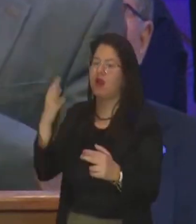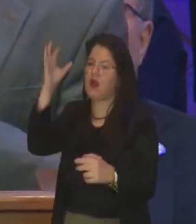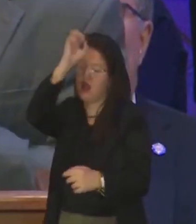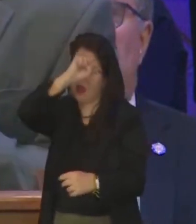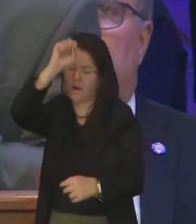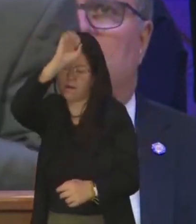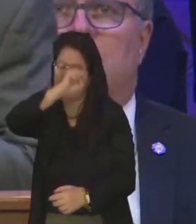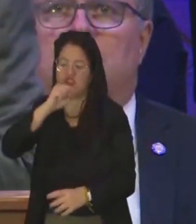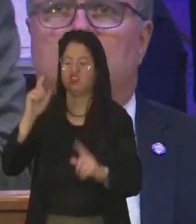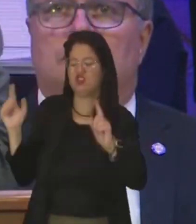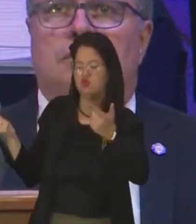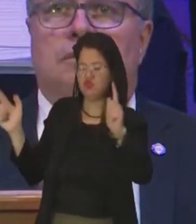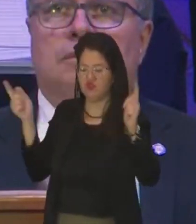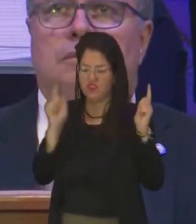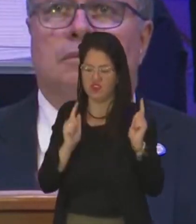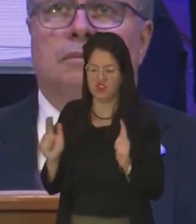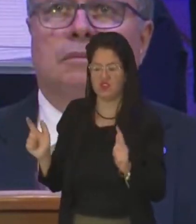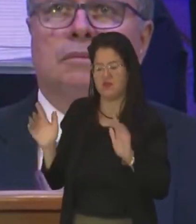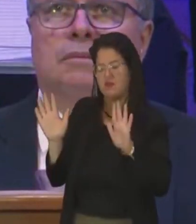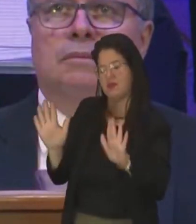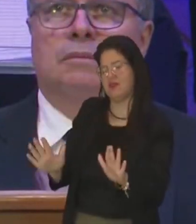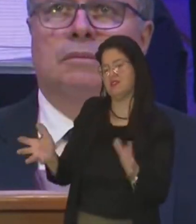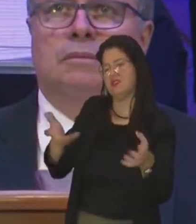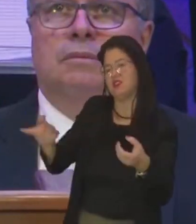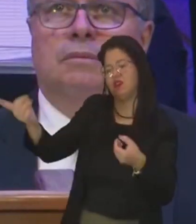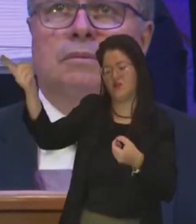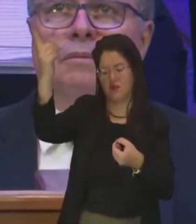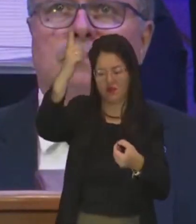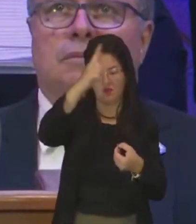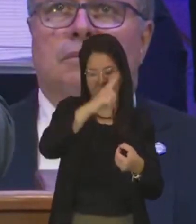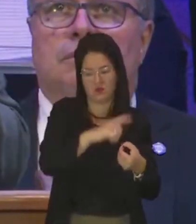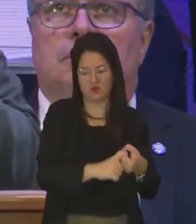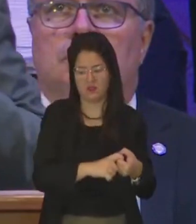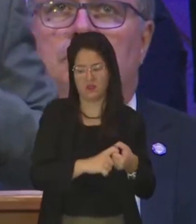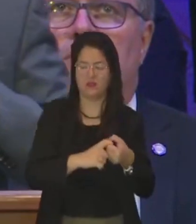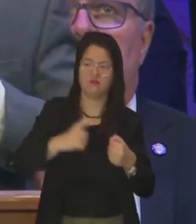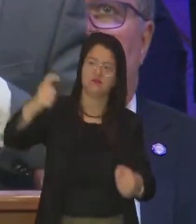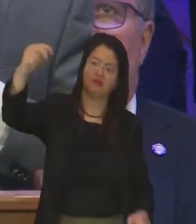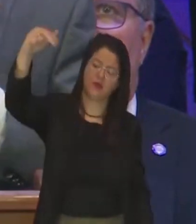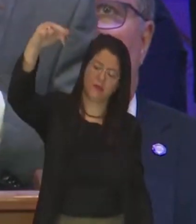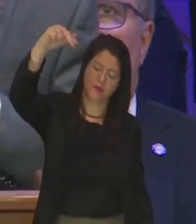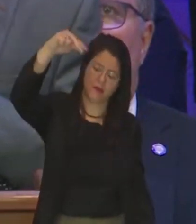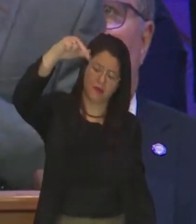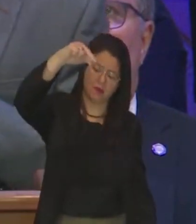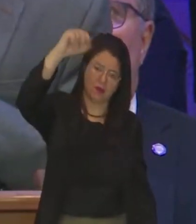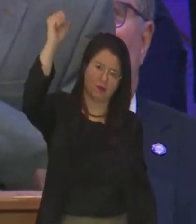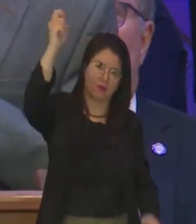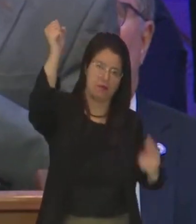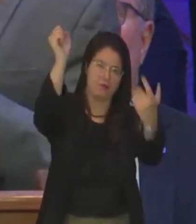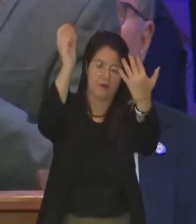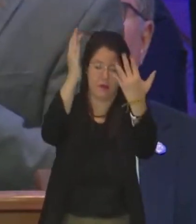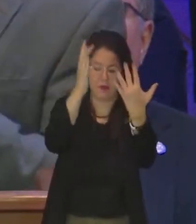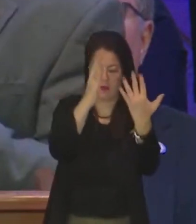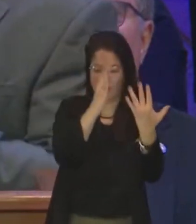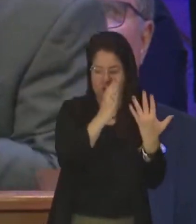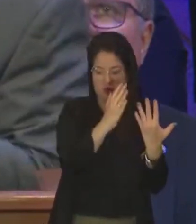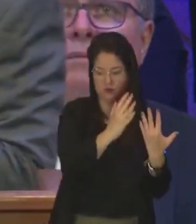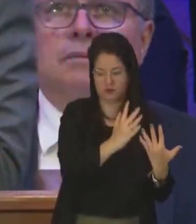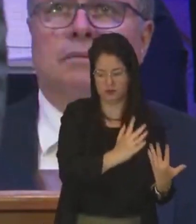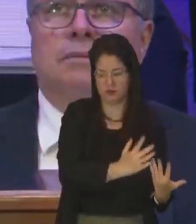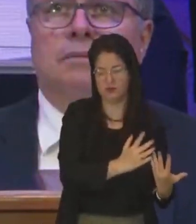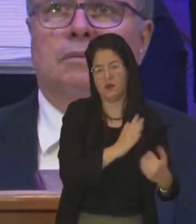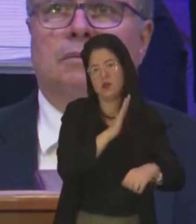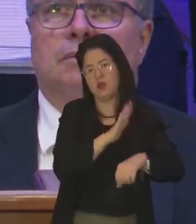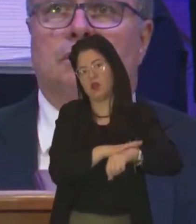muito, até se divertiam, mas chegava a hora de voltar, e eles então faziam todo aquele caminho de volta novamente, passava um